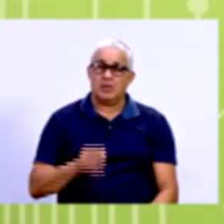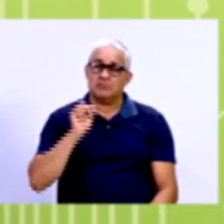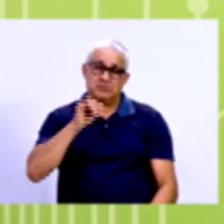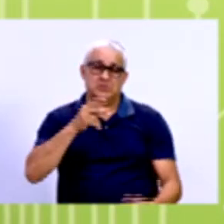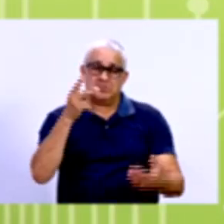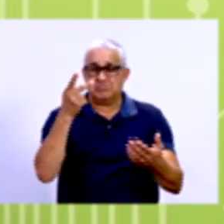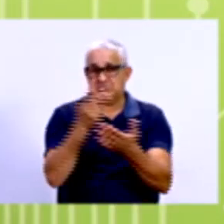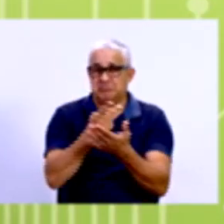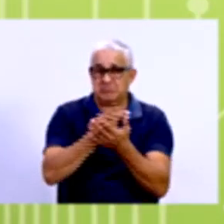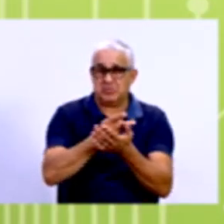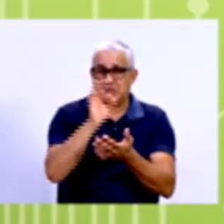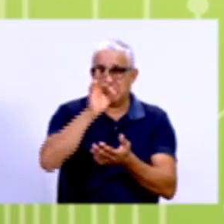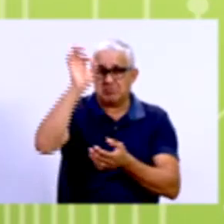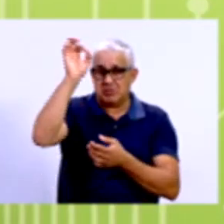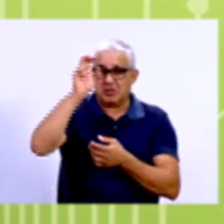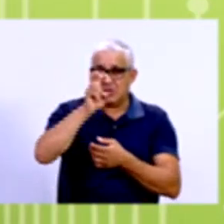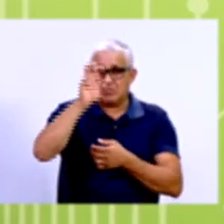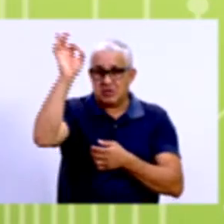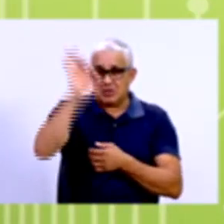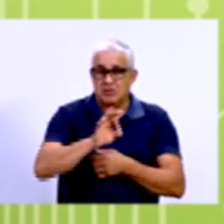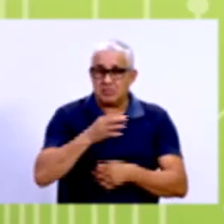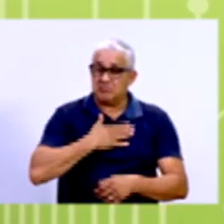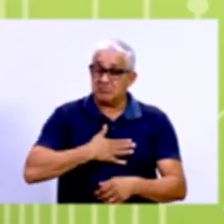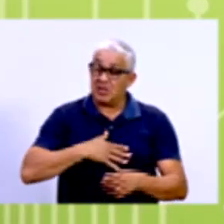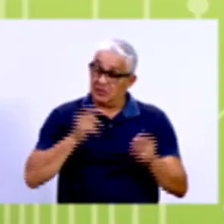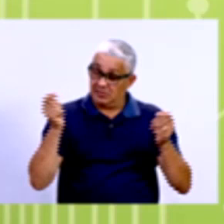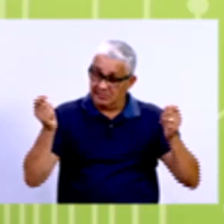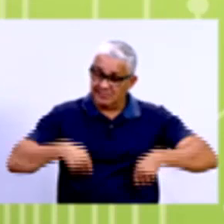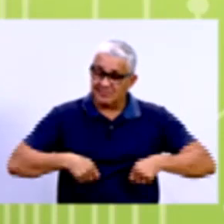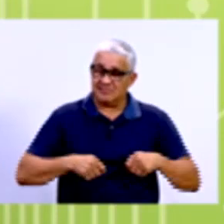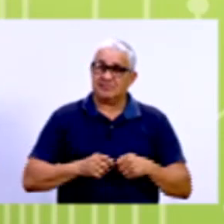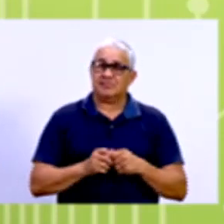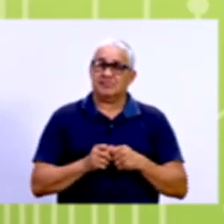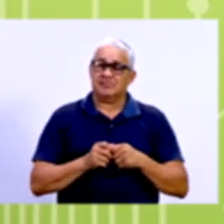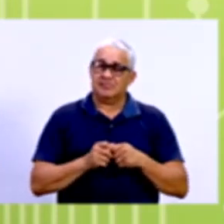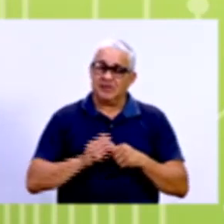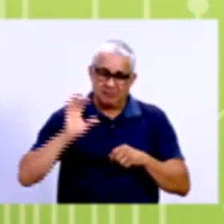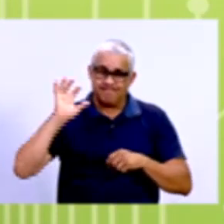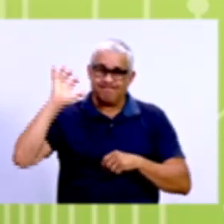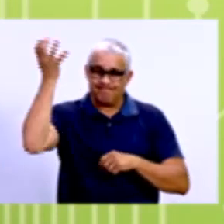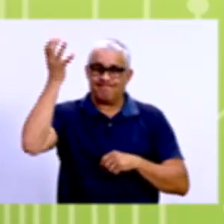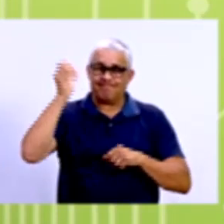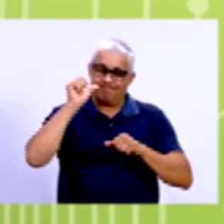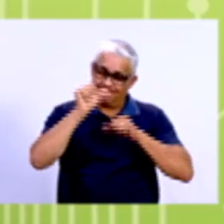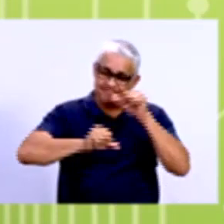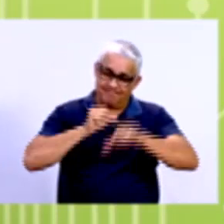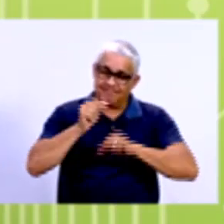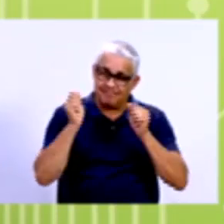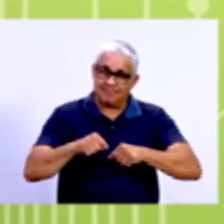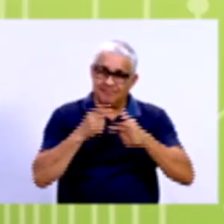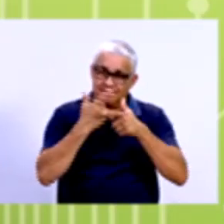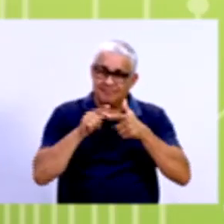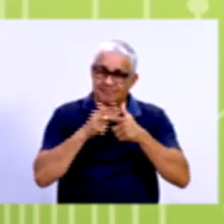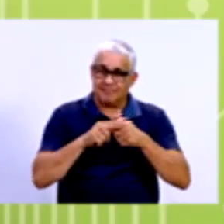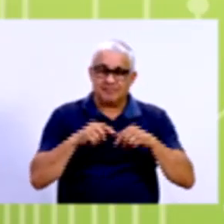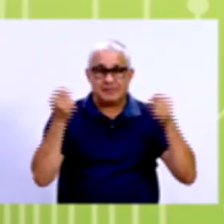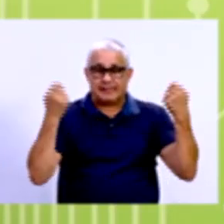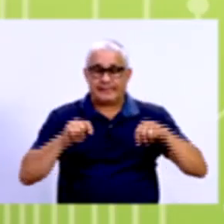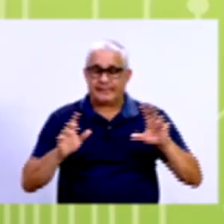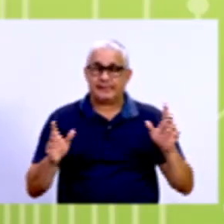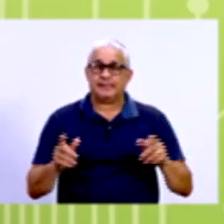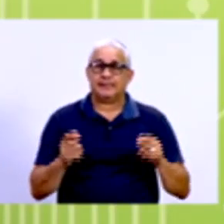de 5%, fica tranquilo da gente chegar tomar uma decisão sobre determinado problema, né? A gente não precisa